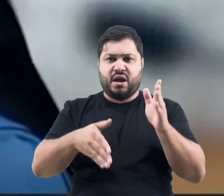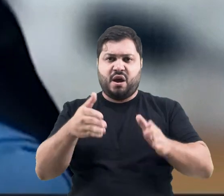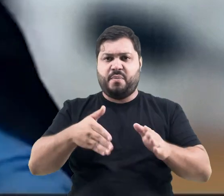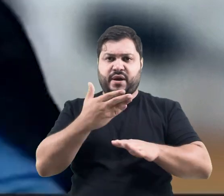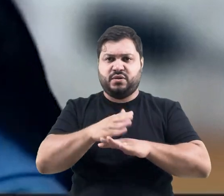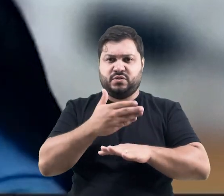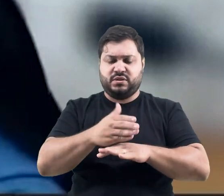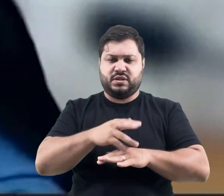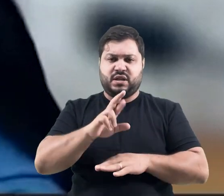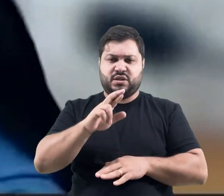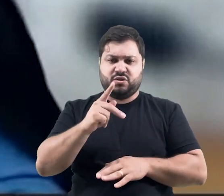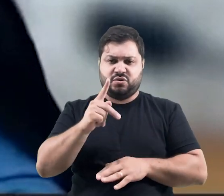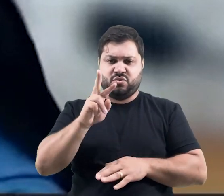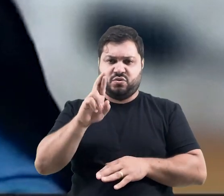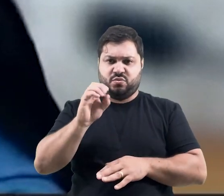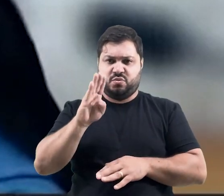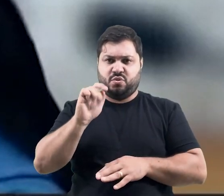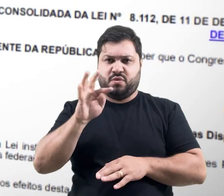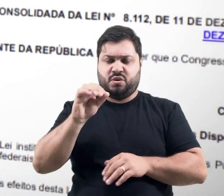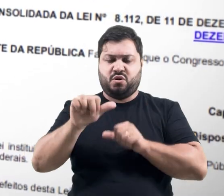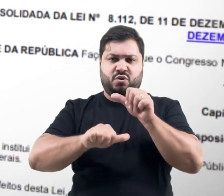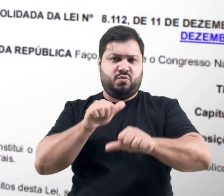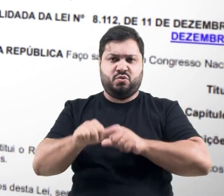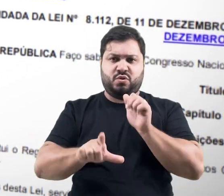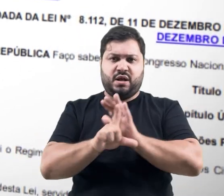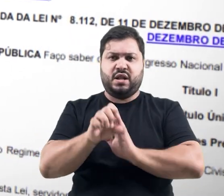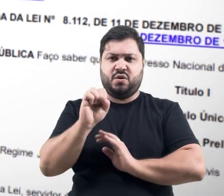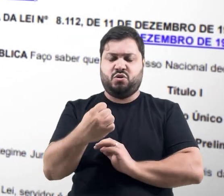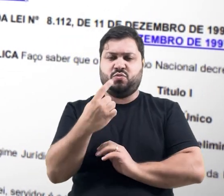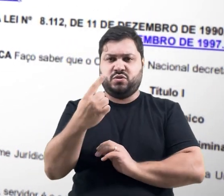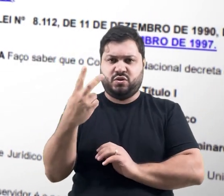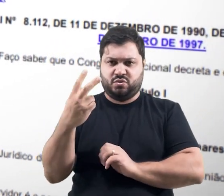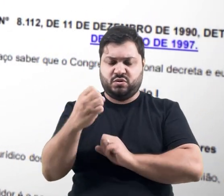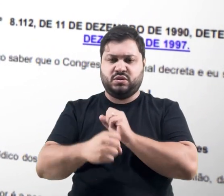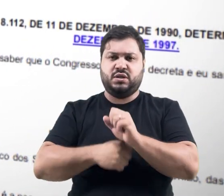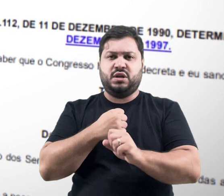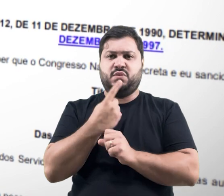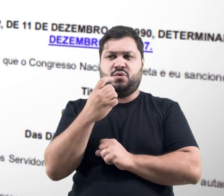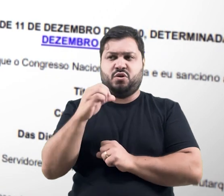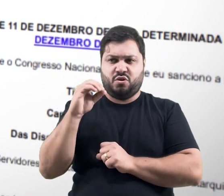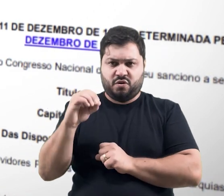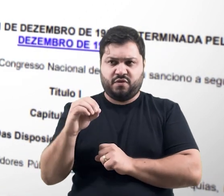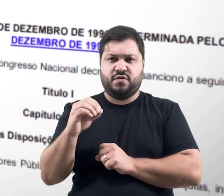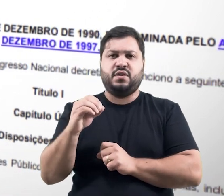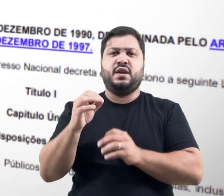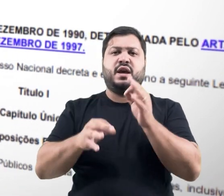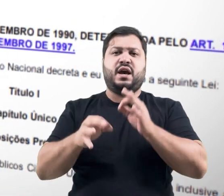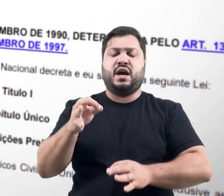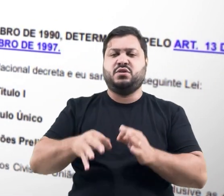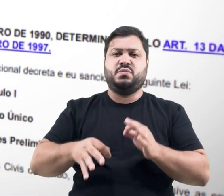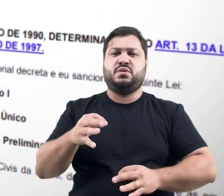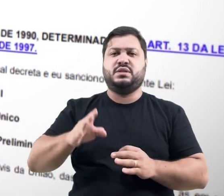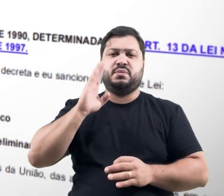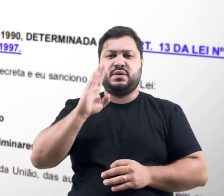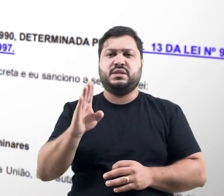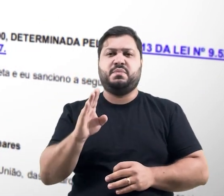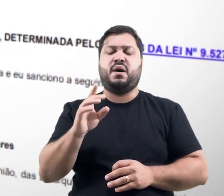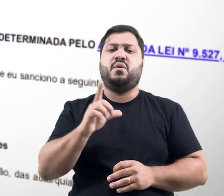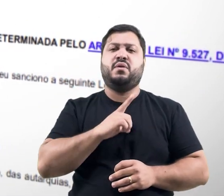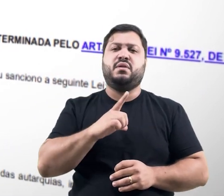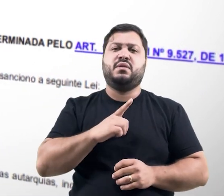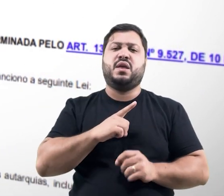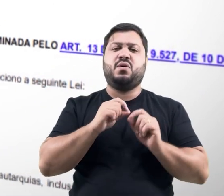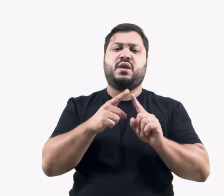se referido ao prazo do estágio probatório, nem ter alterado a Lei 8.112 de 1990, a